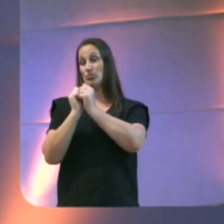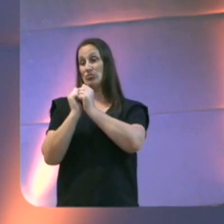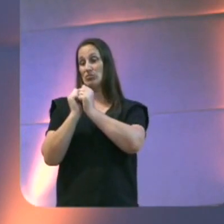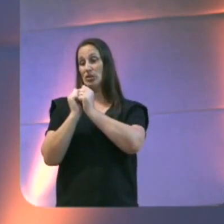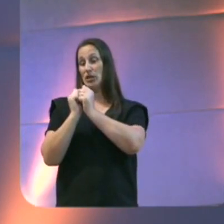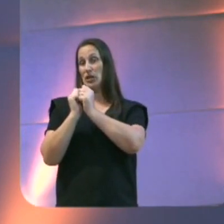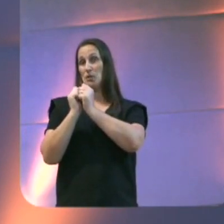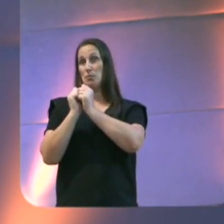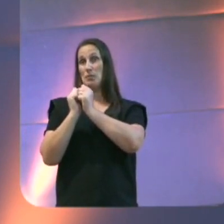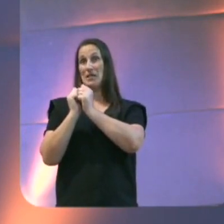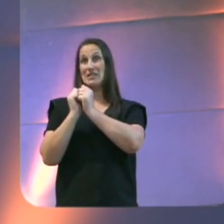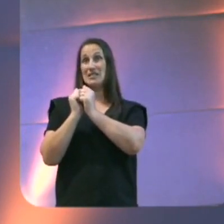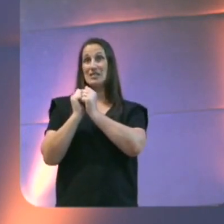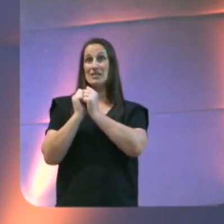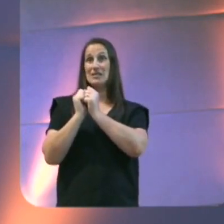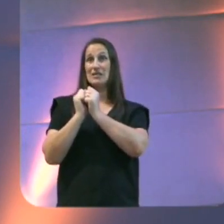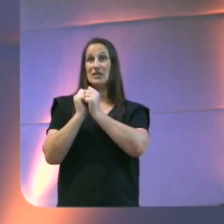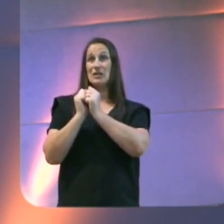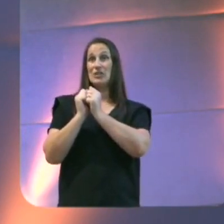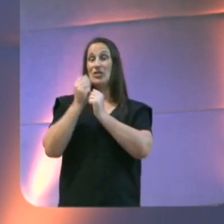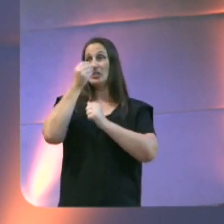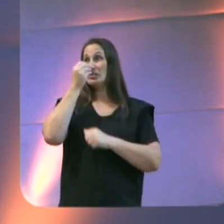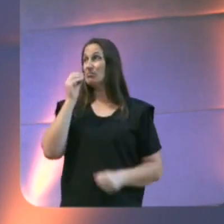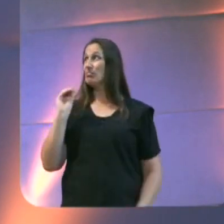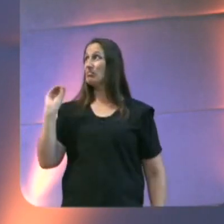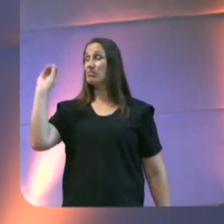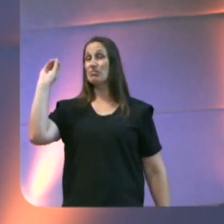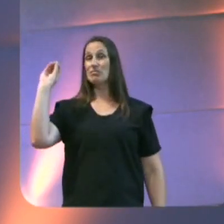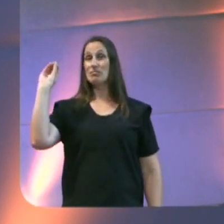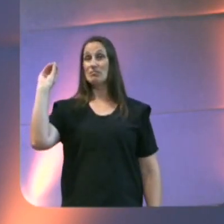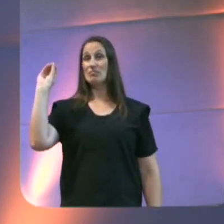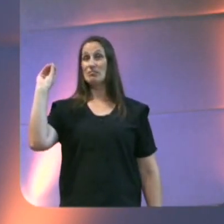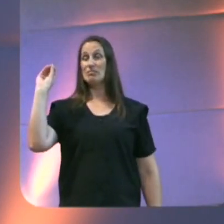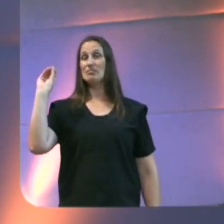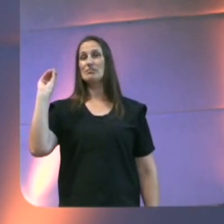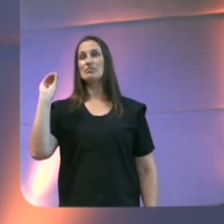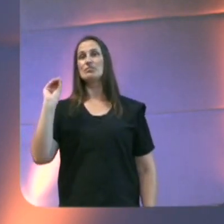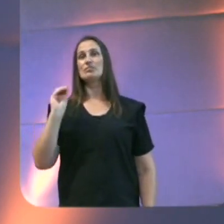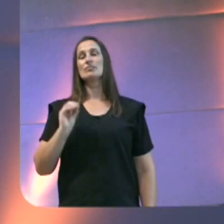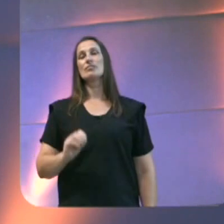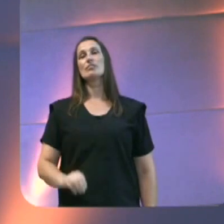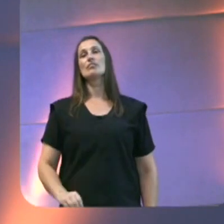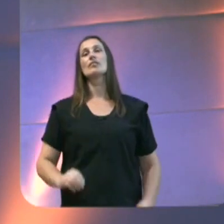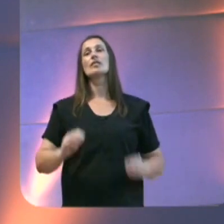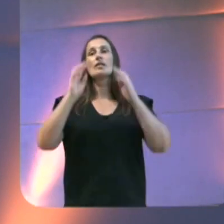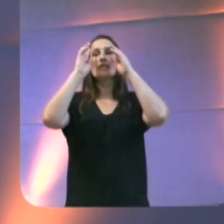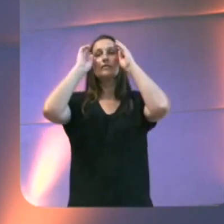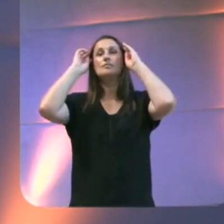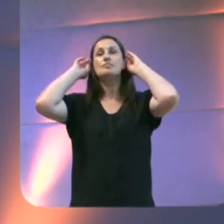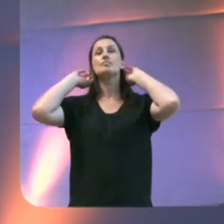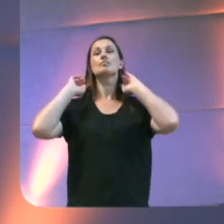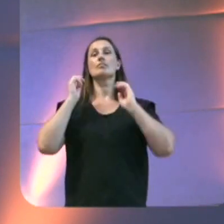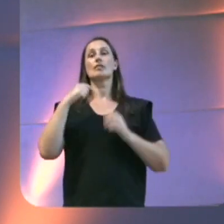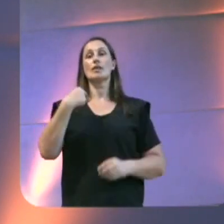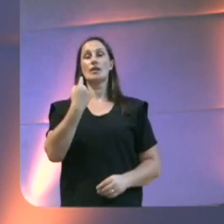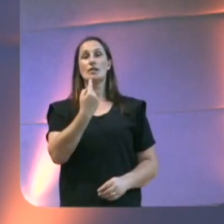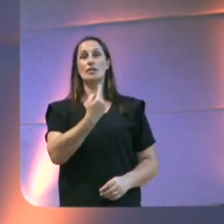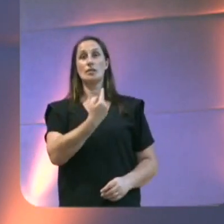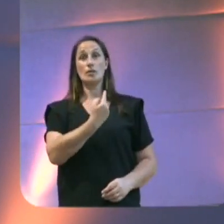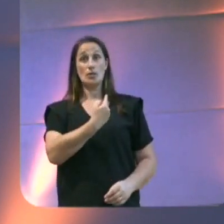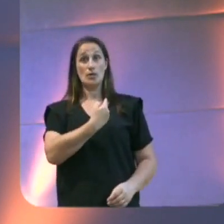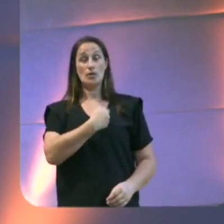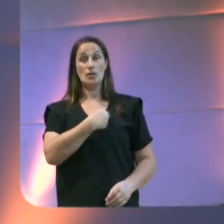mas nós não estamos desfrutando da presença dEle. Mas outras vezes a gente está lutando com Deus em algumas